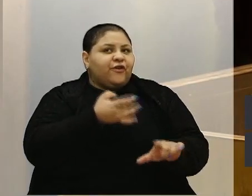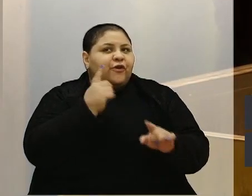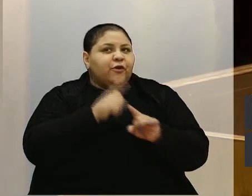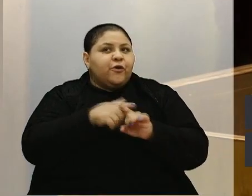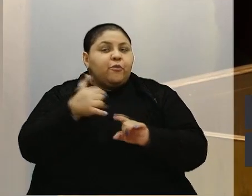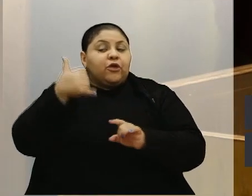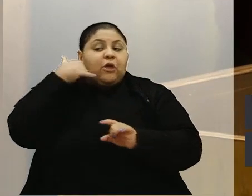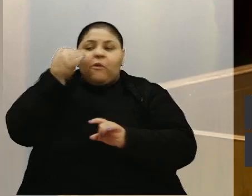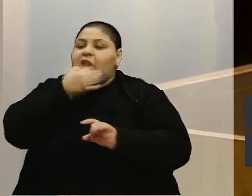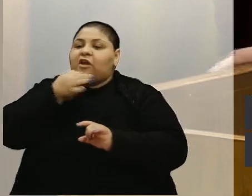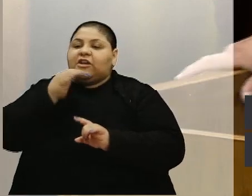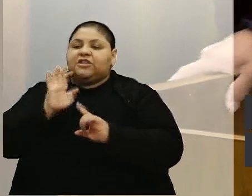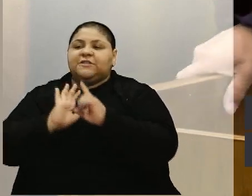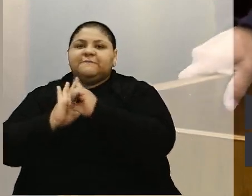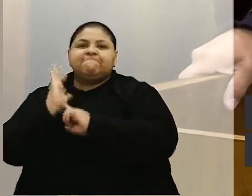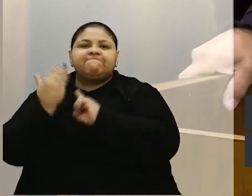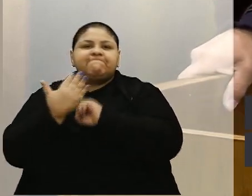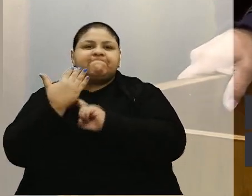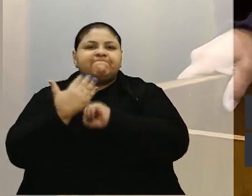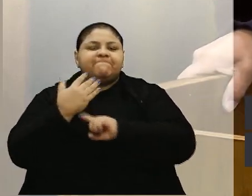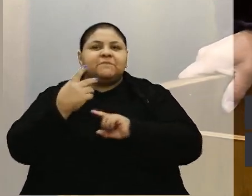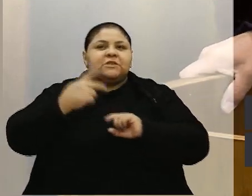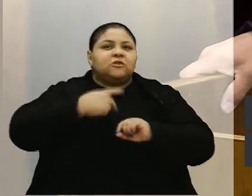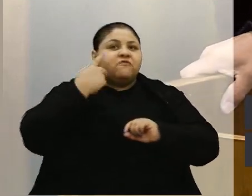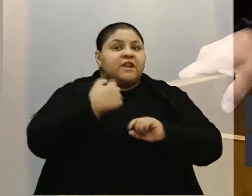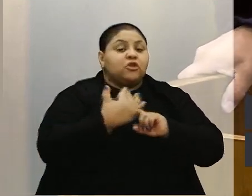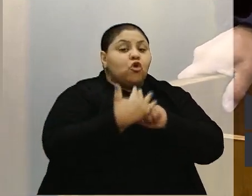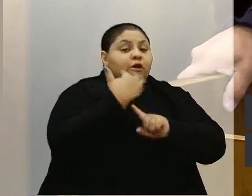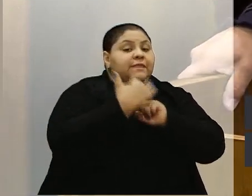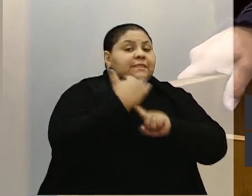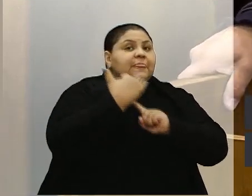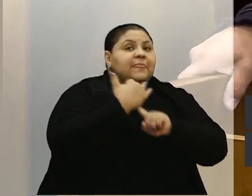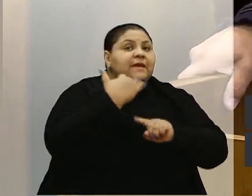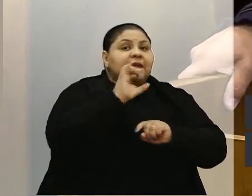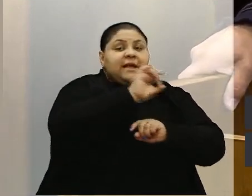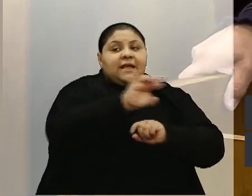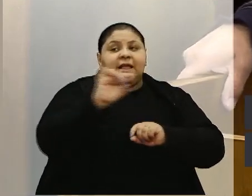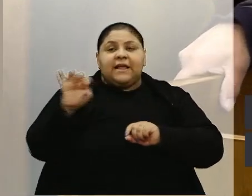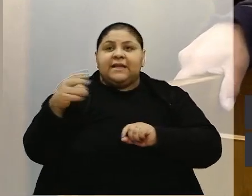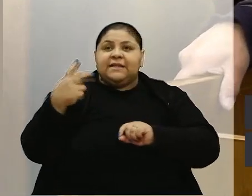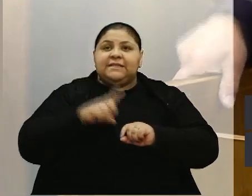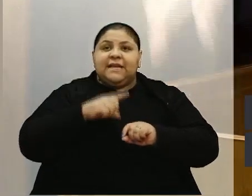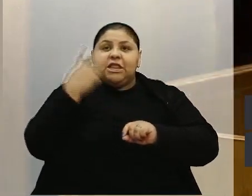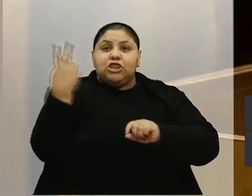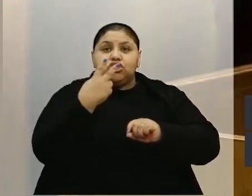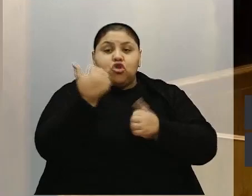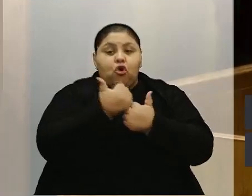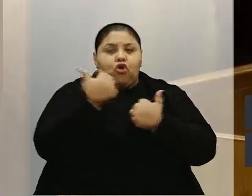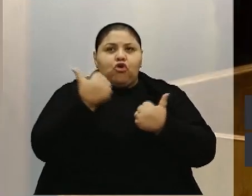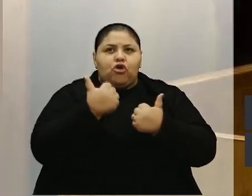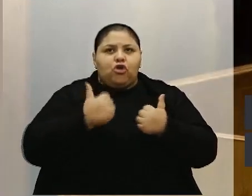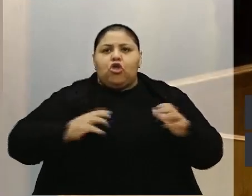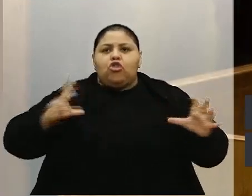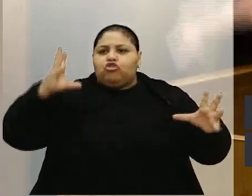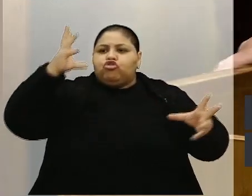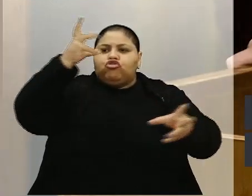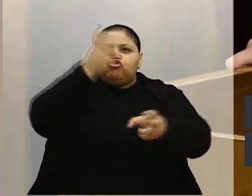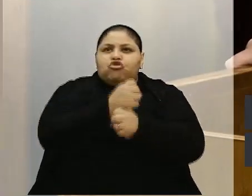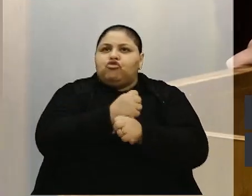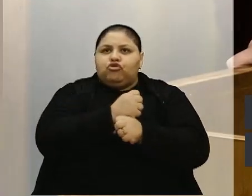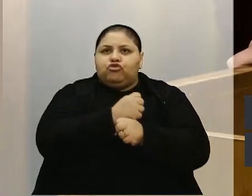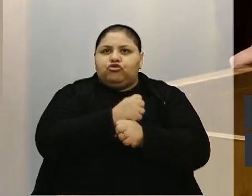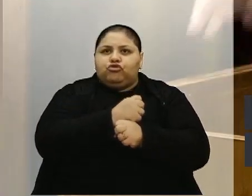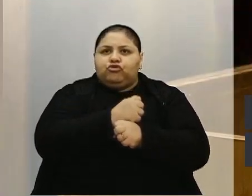Caxias recebe as demandas. Os vereadores recebem a demanda. Cada vereador tem 2 assessores. E se somar tudo isso, todos eles